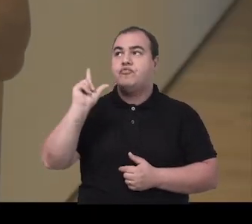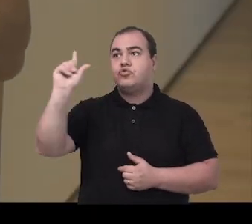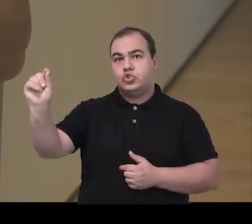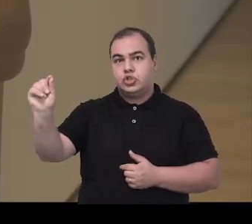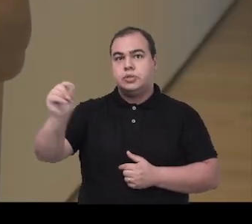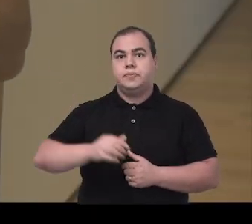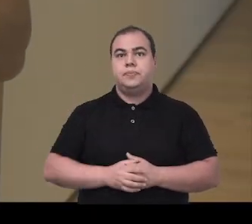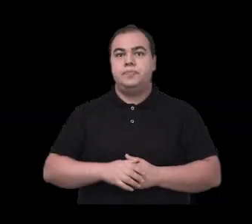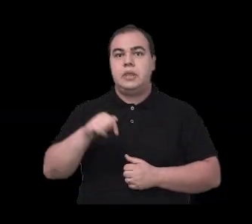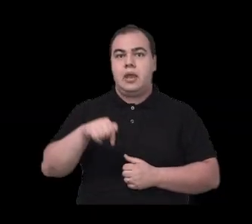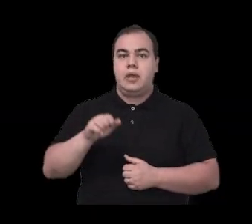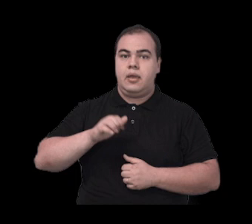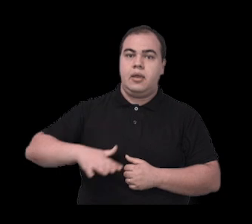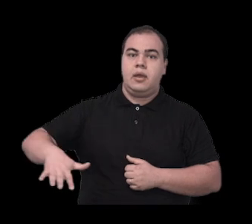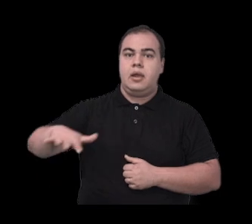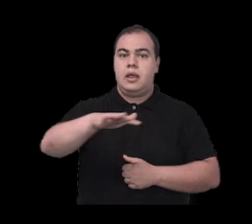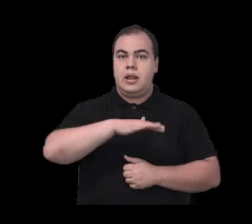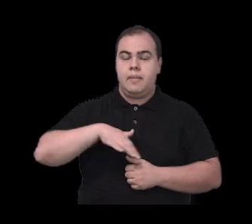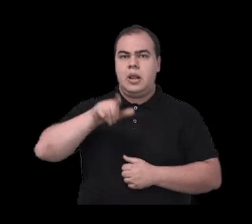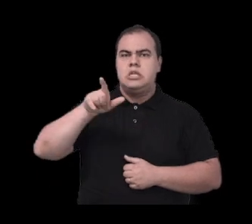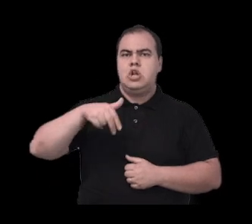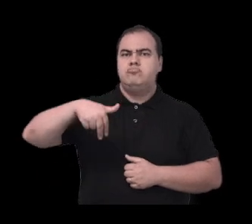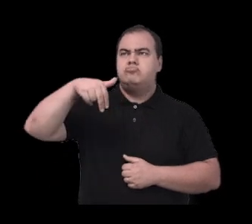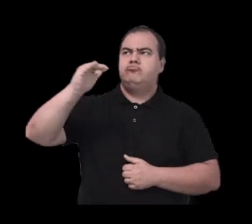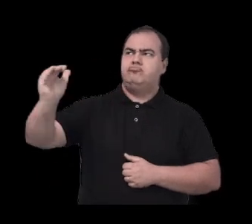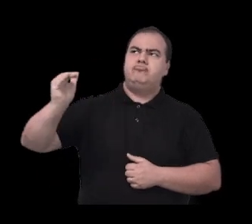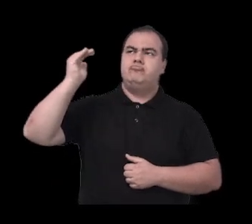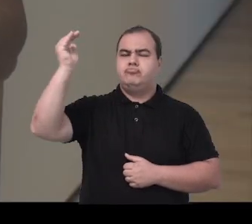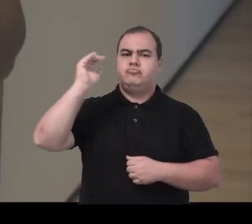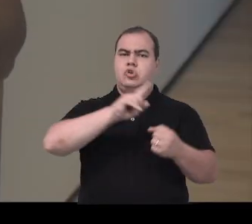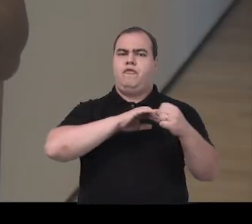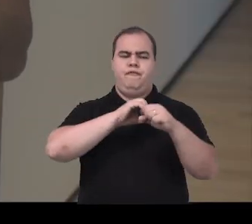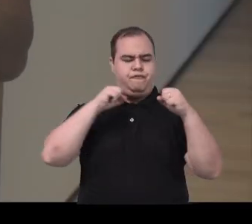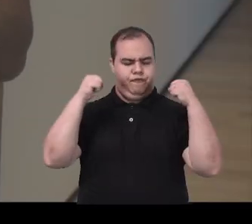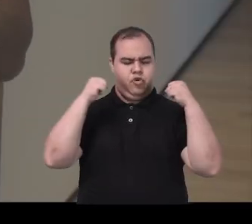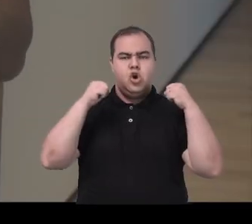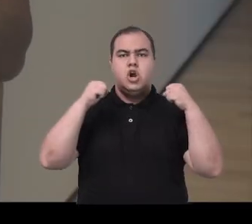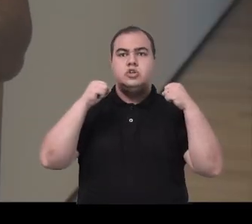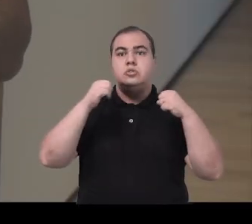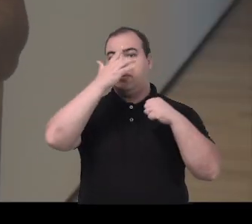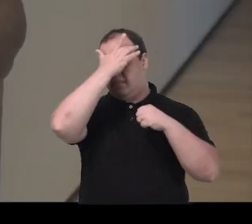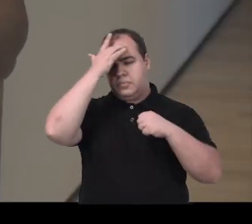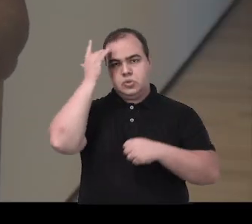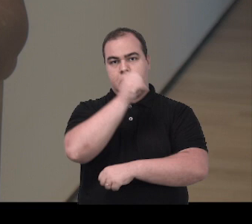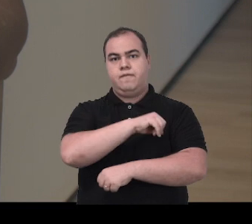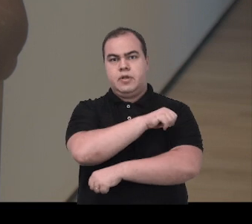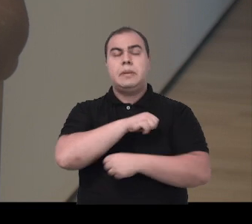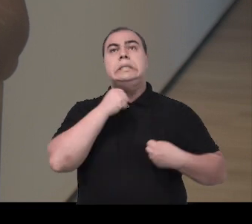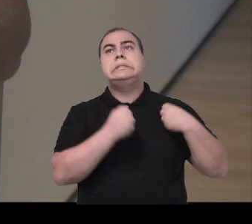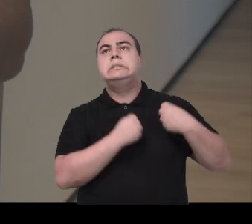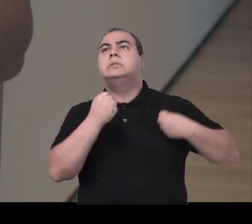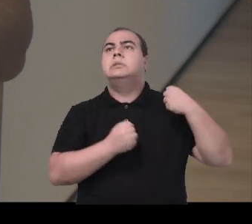fugir e aqui na praça ele fugiu, ele era enorme, grande, forte e os enfermeiros